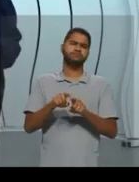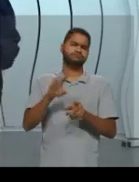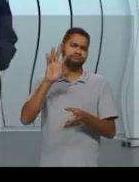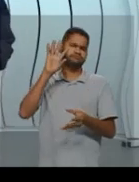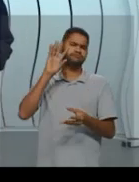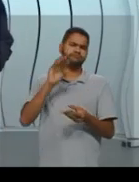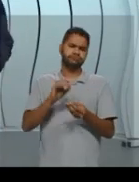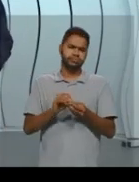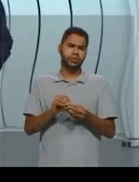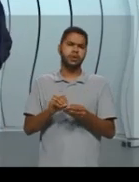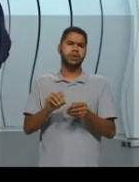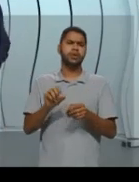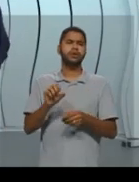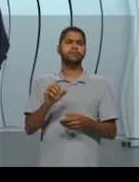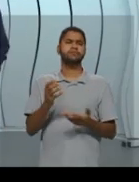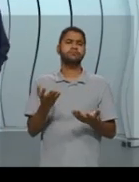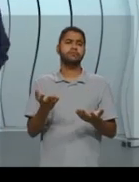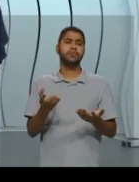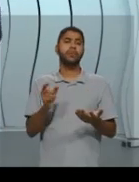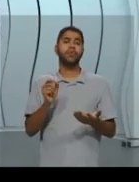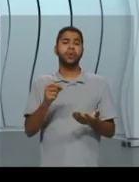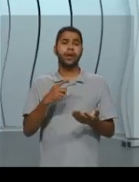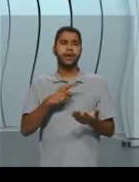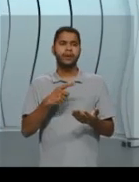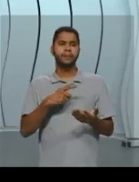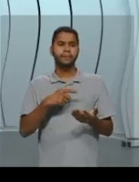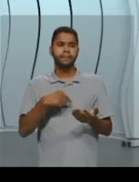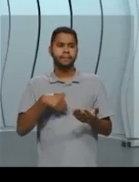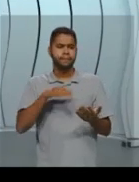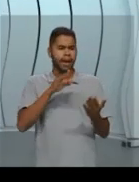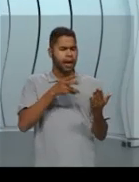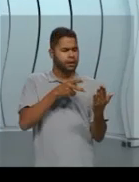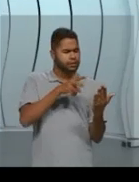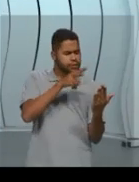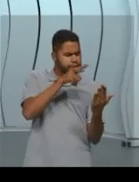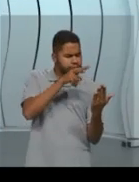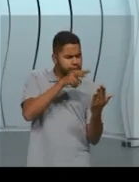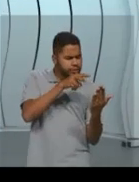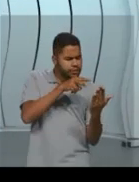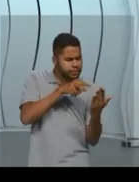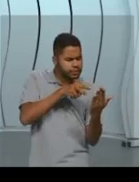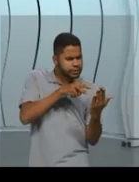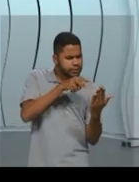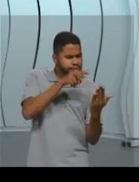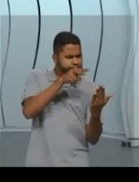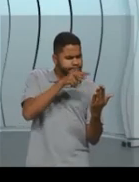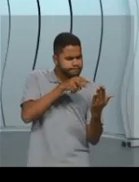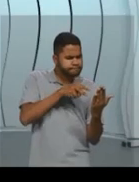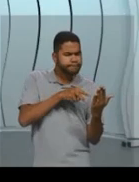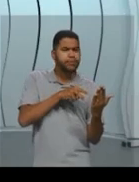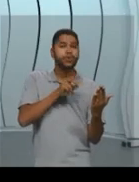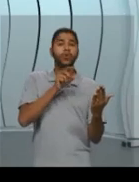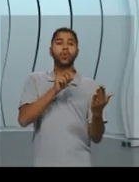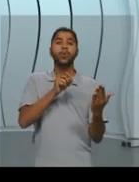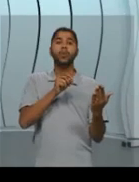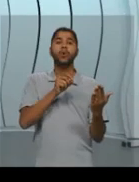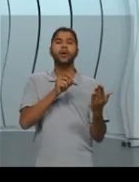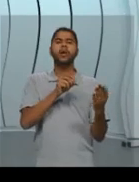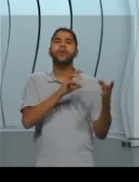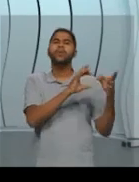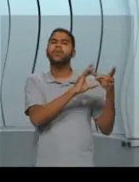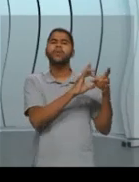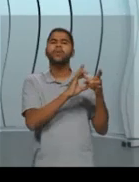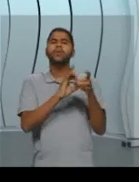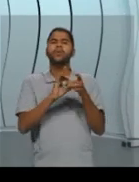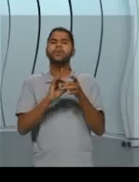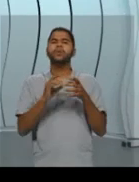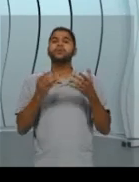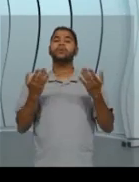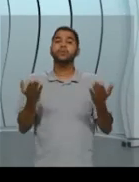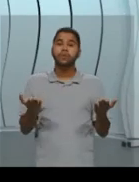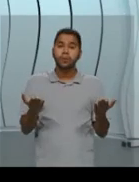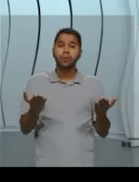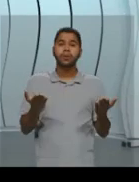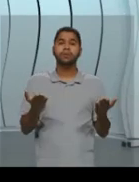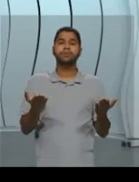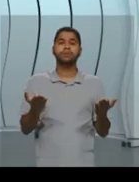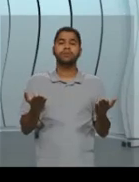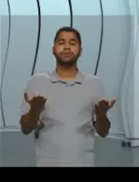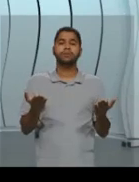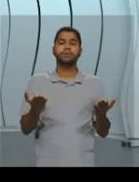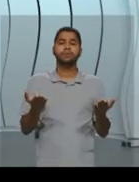aí subentendidos exige mais o leitor, porque ele precisa do contexto para ele